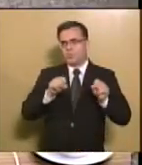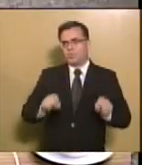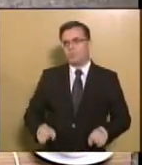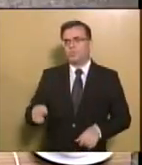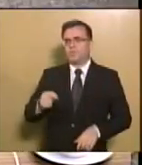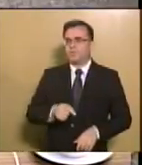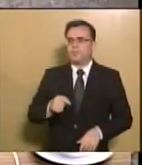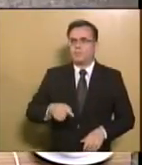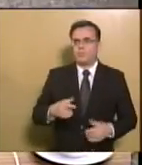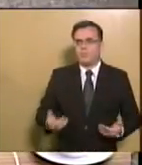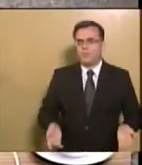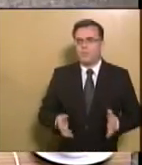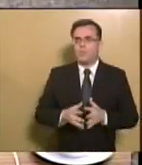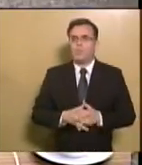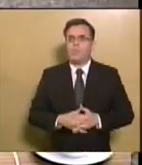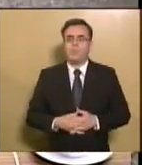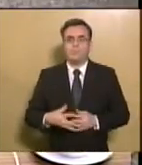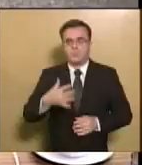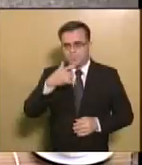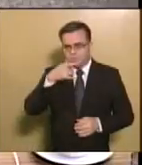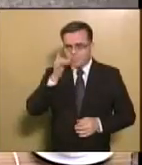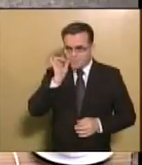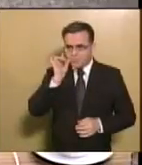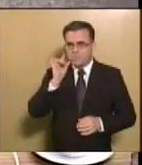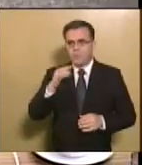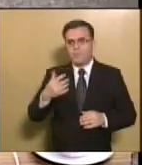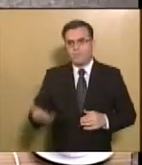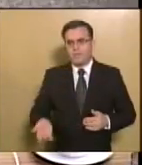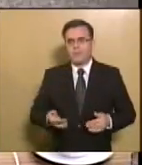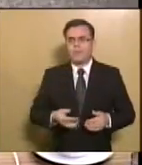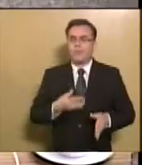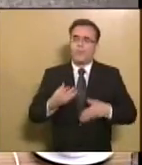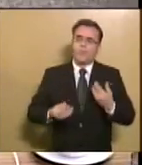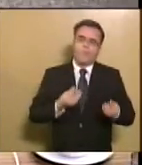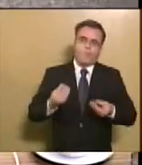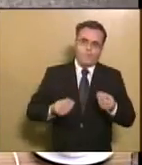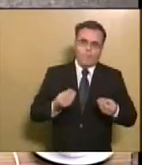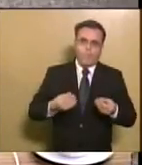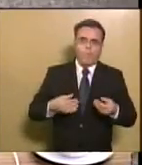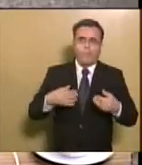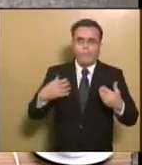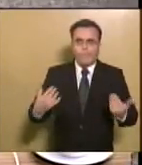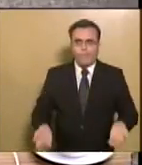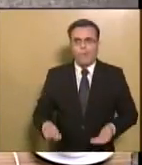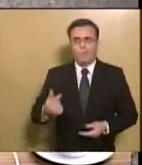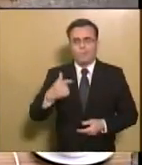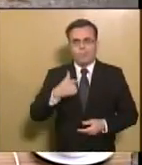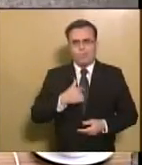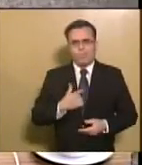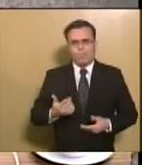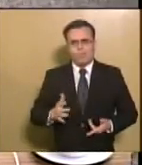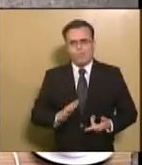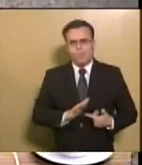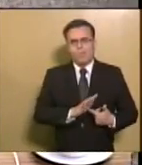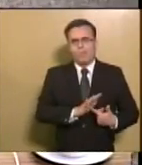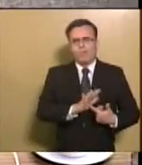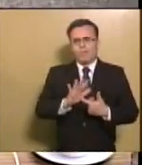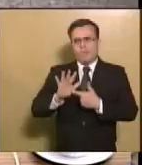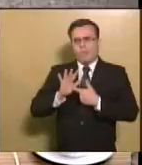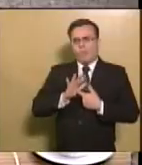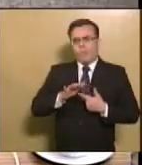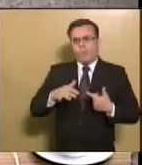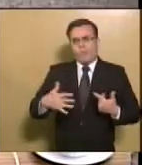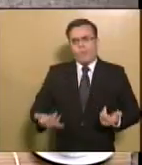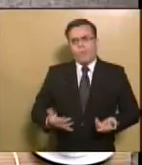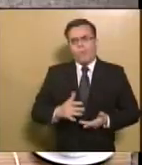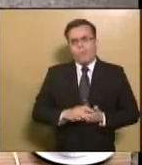anuário, eu estava ontem no Tribunal de Contas, quando estava apresentando o cenário da transparência em